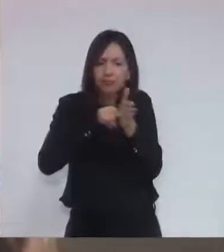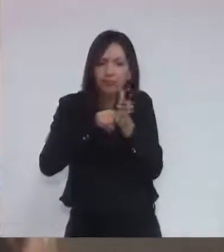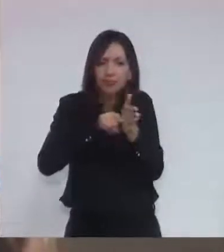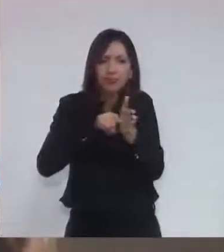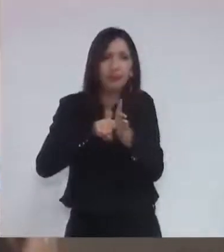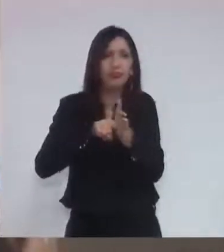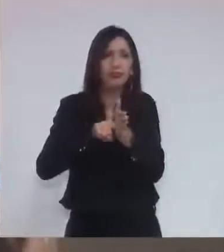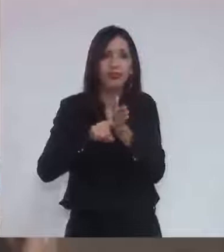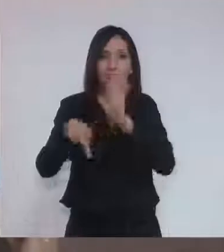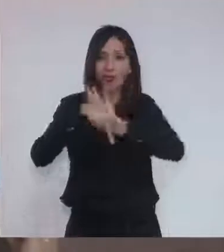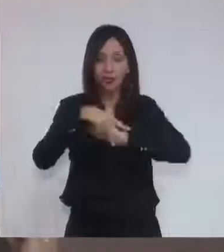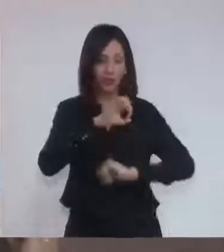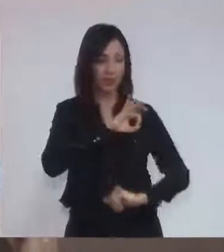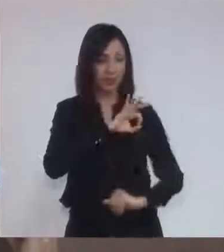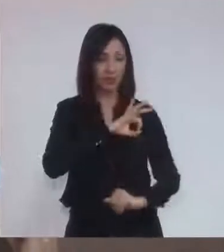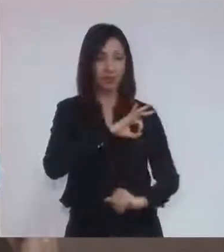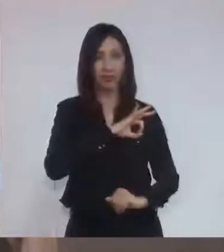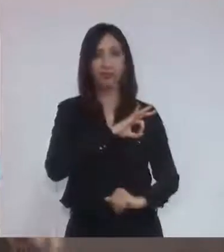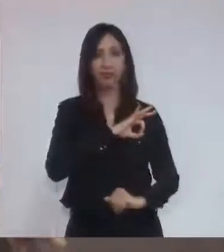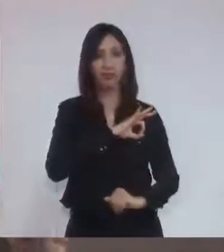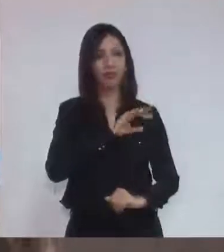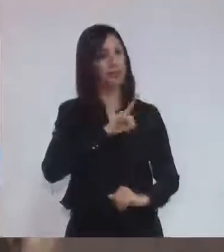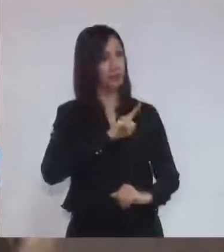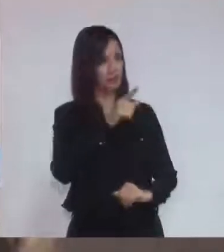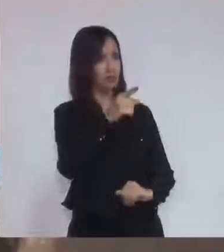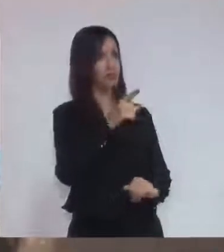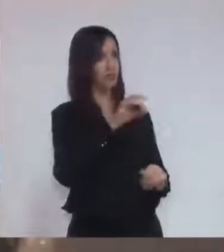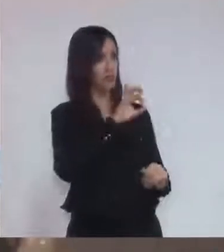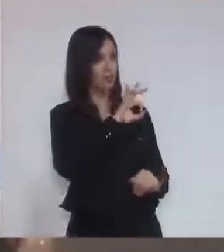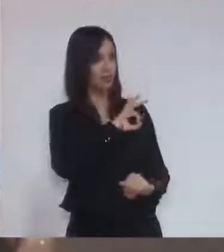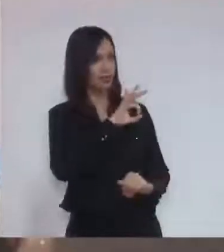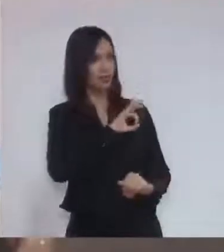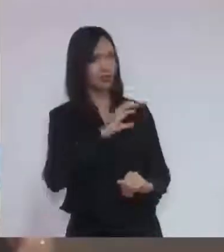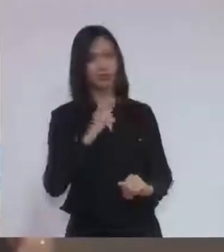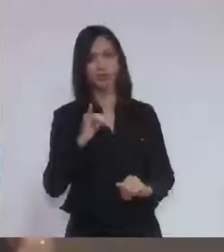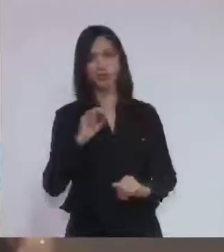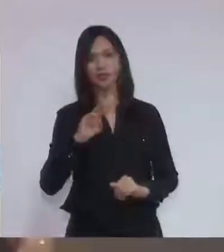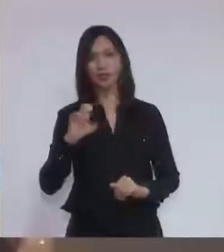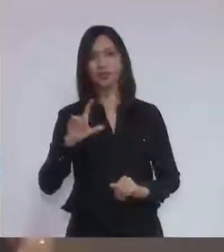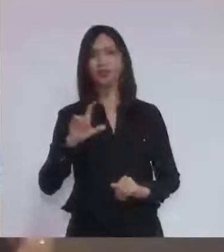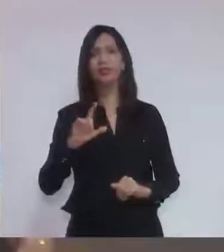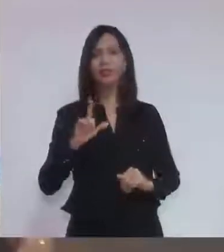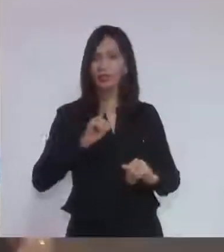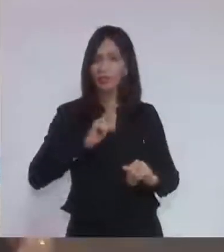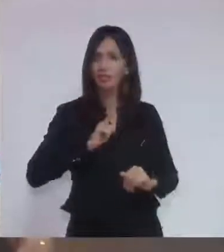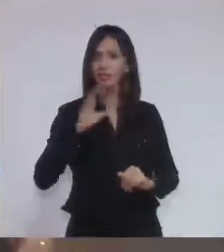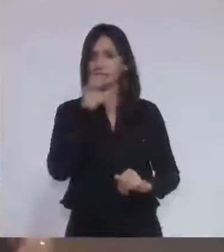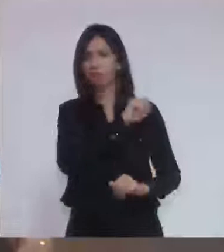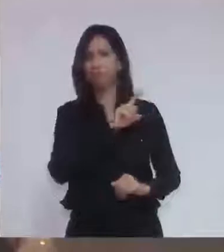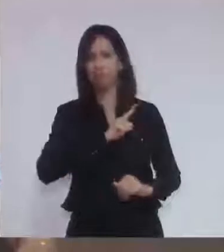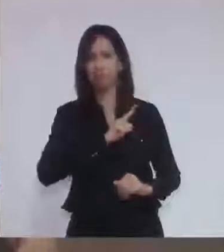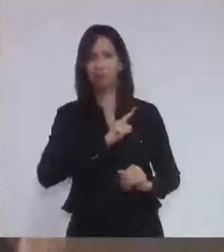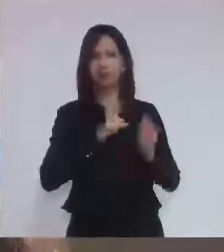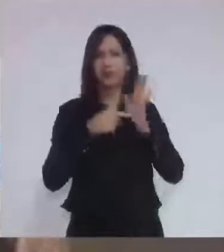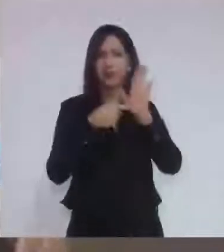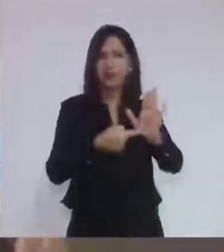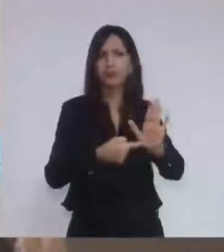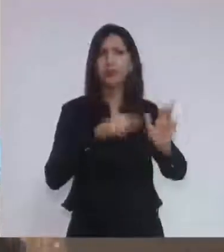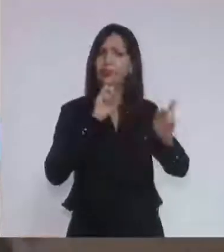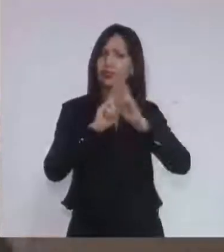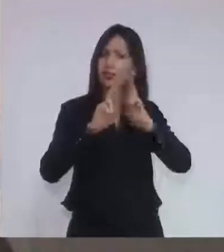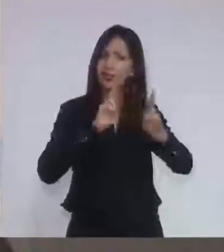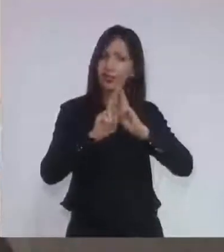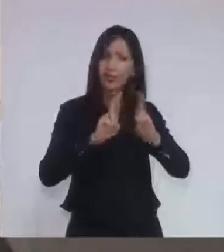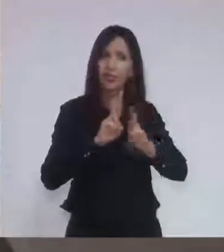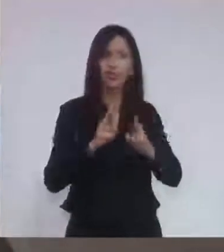realizada pela Polícia Militar, não é? Tem até um representante da Polícia Civil. Automaticamente a Polícia Militar também mostra os seus